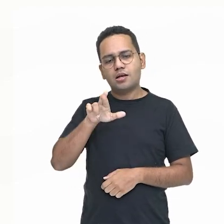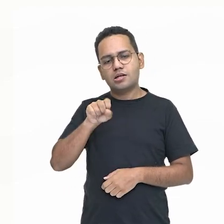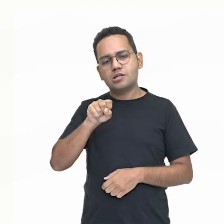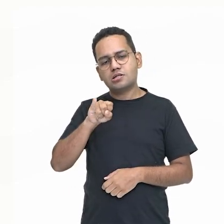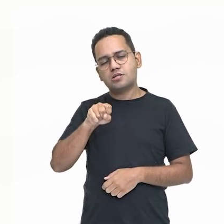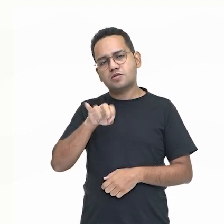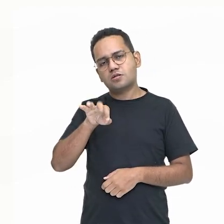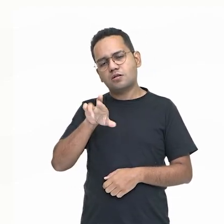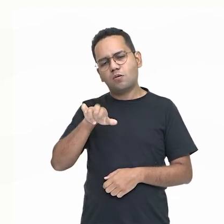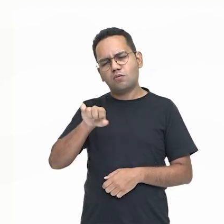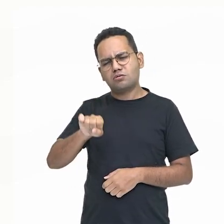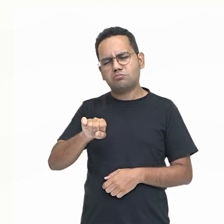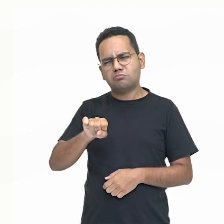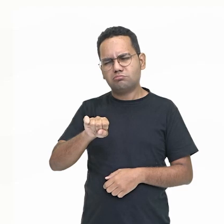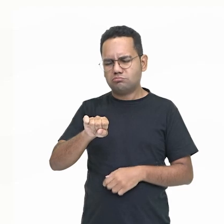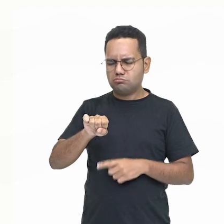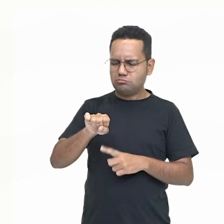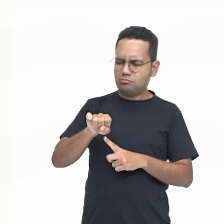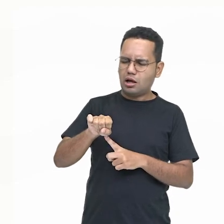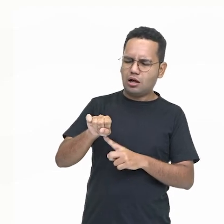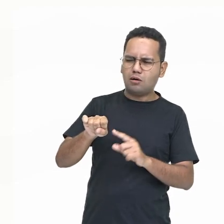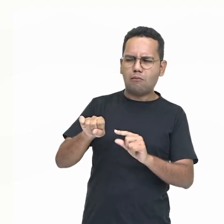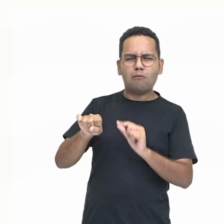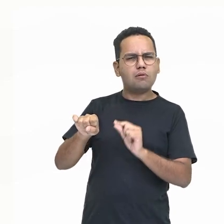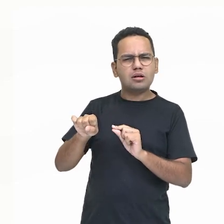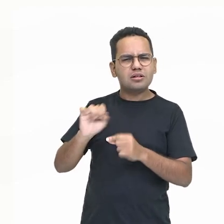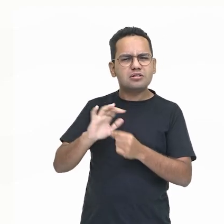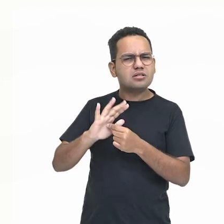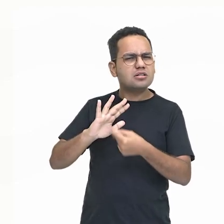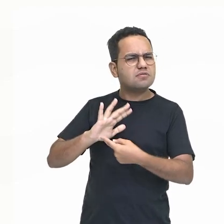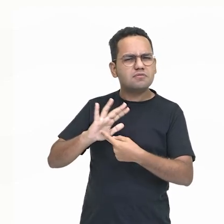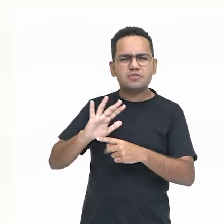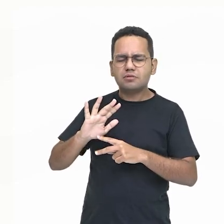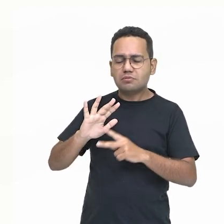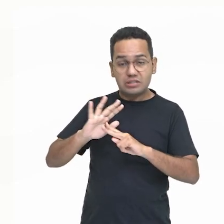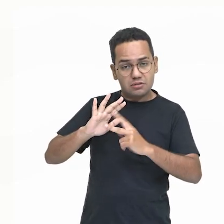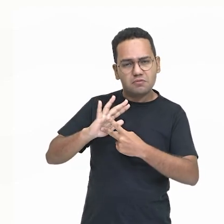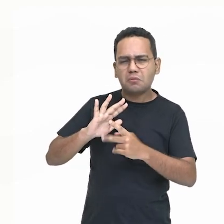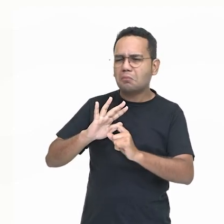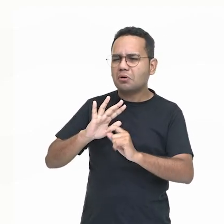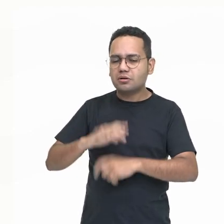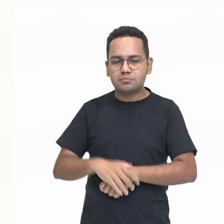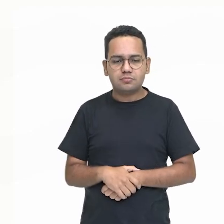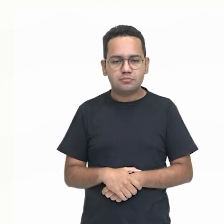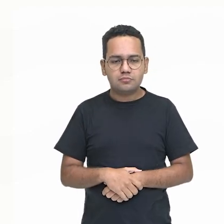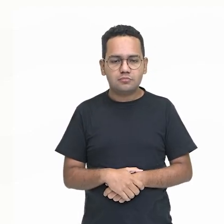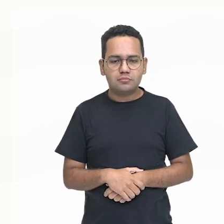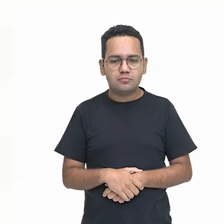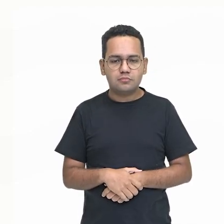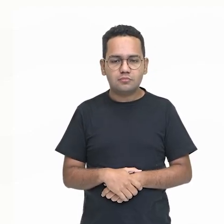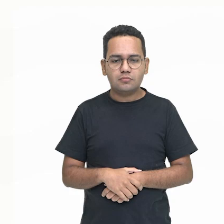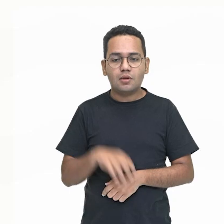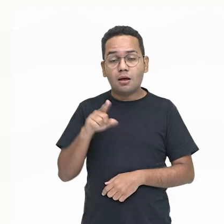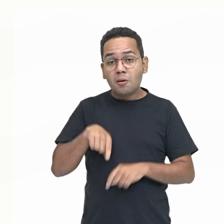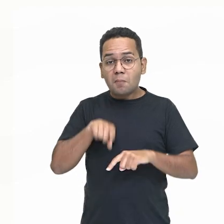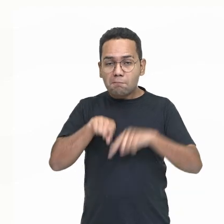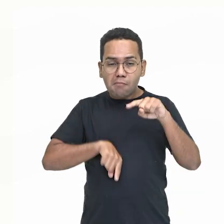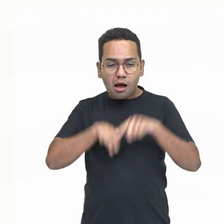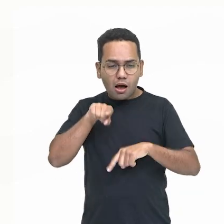perguntando, resistores? Mas o que são esses resistores? Eles dissipam a energia